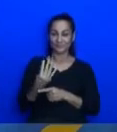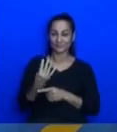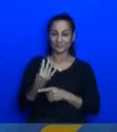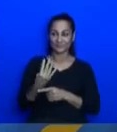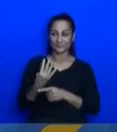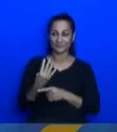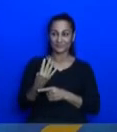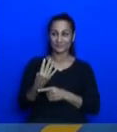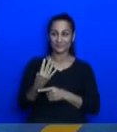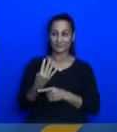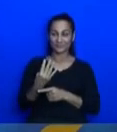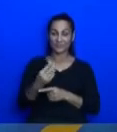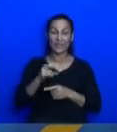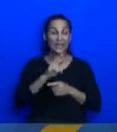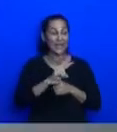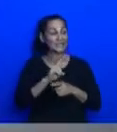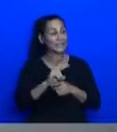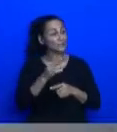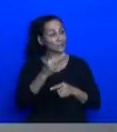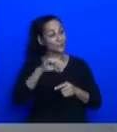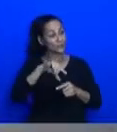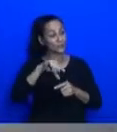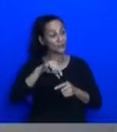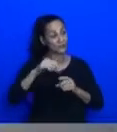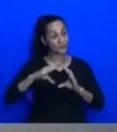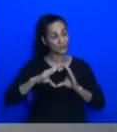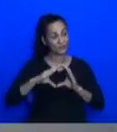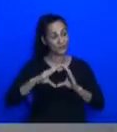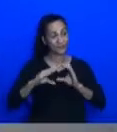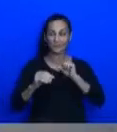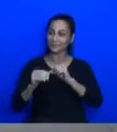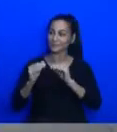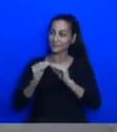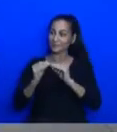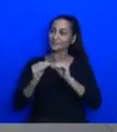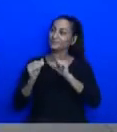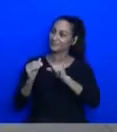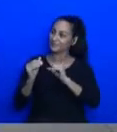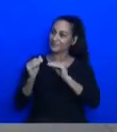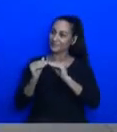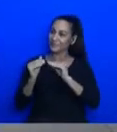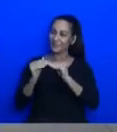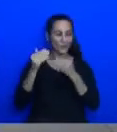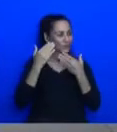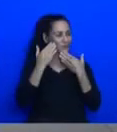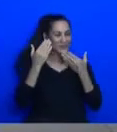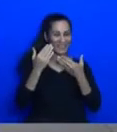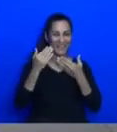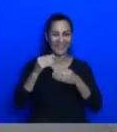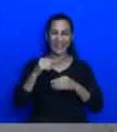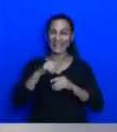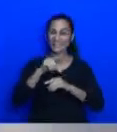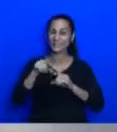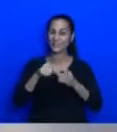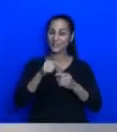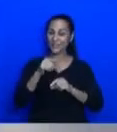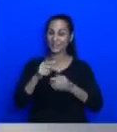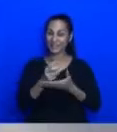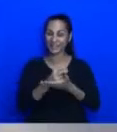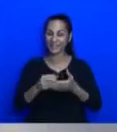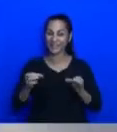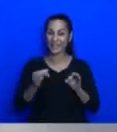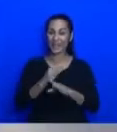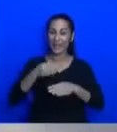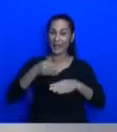e 64. As auditoras confirmam as bolas sorteadas? Sim, confirmo. Sim, confirmo. Muito obrigada. Essa foi a quina,